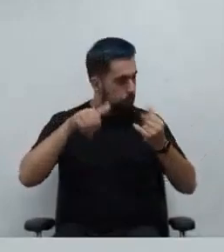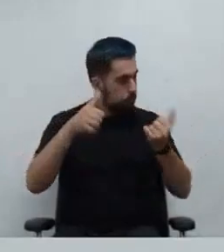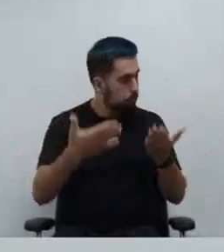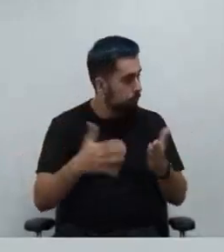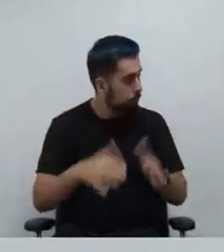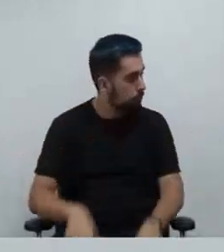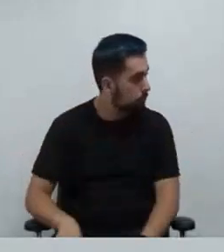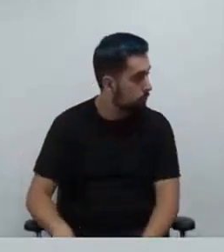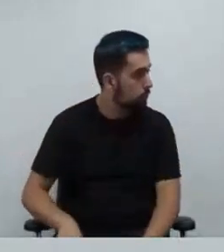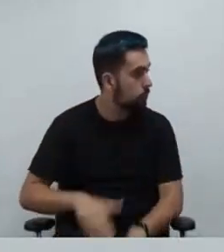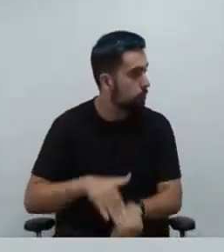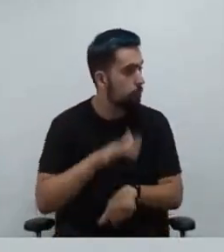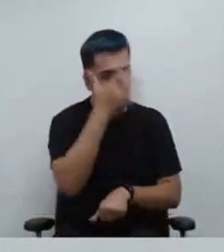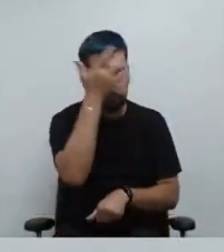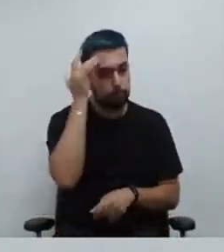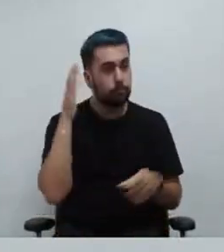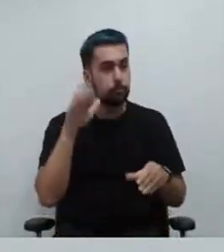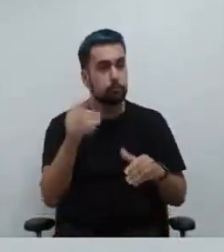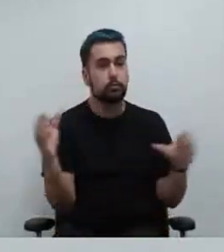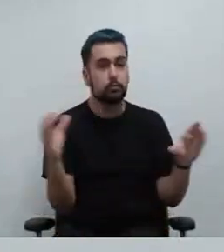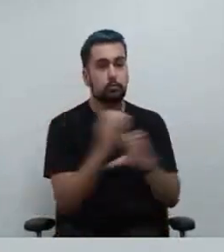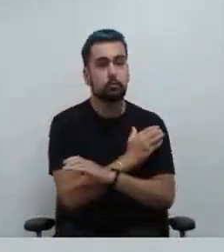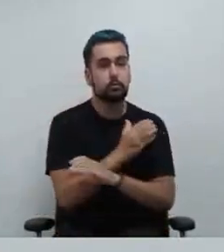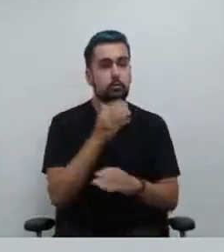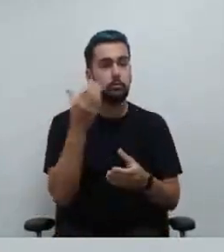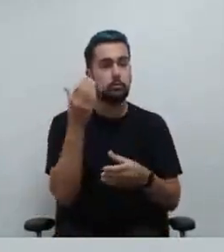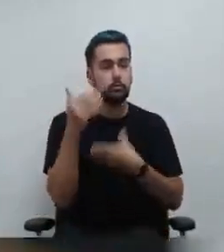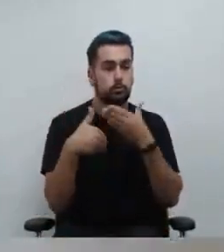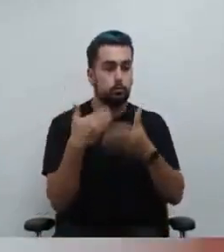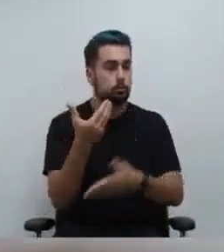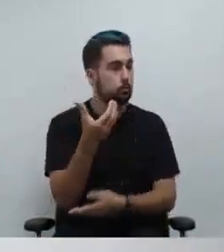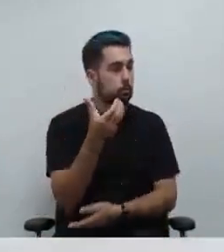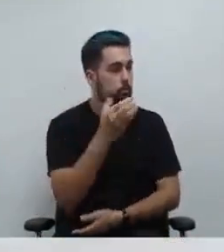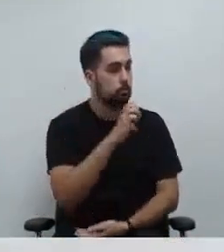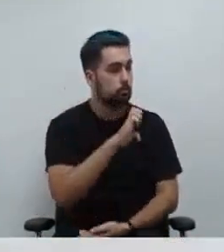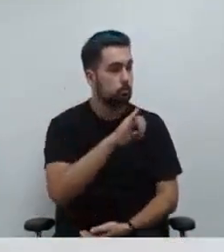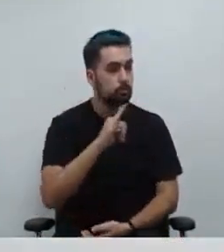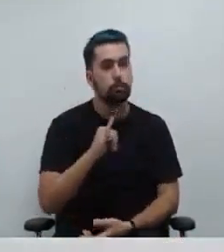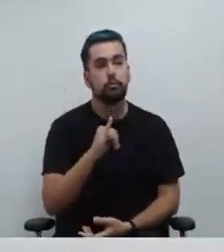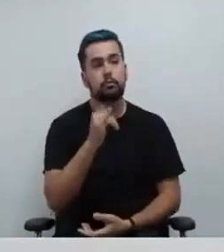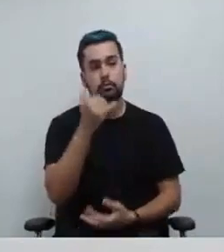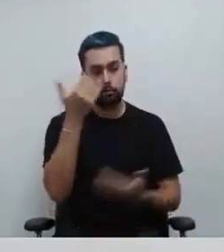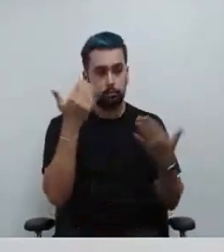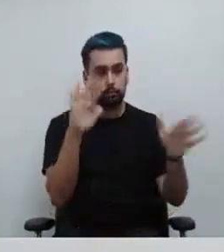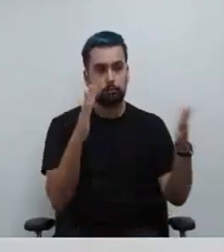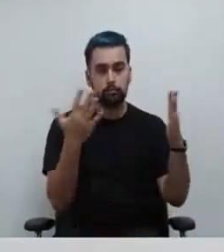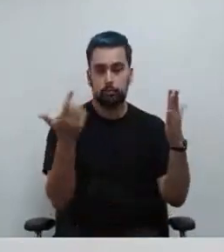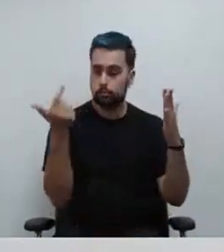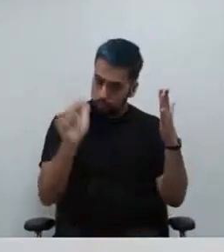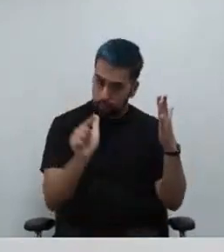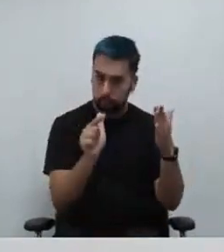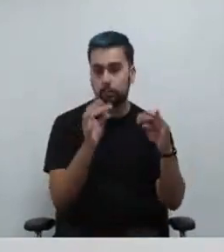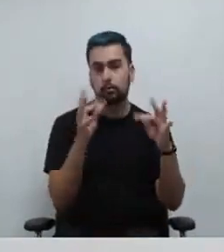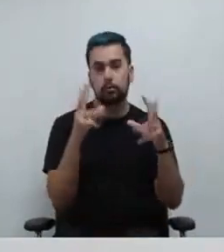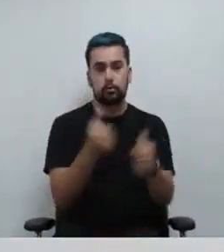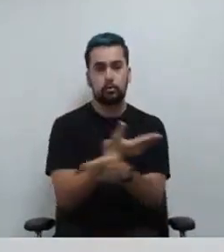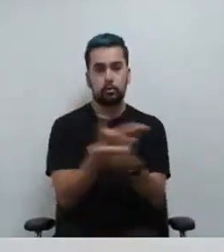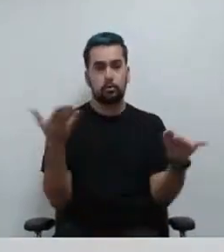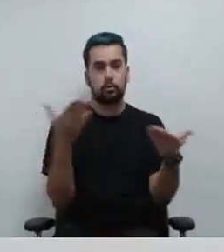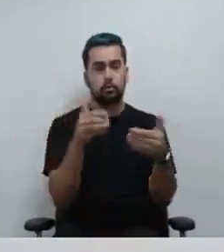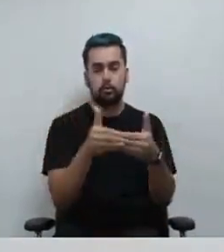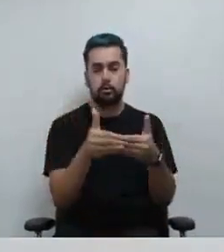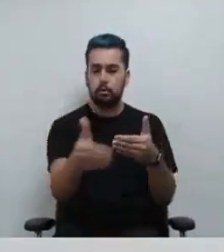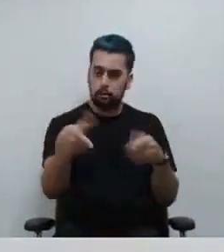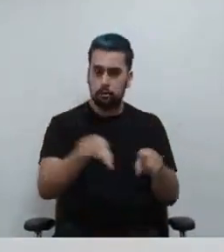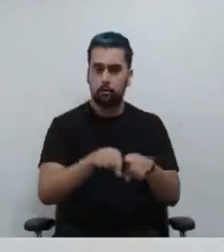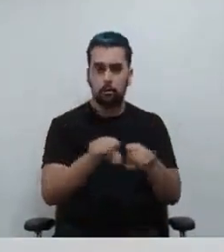Mais alguém? Então, concluído aqui o processo 6, né? Parabéns mais uma vez aí a todos e todas, estendendo,